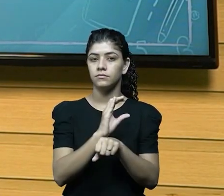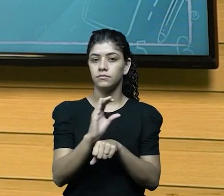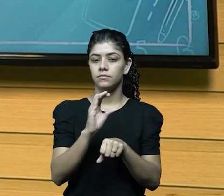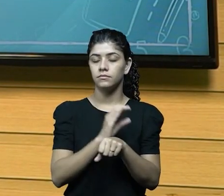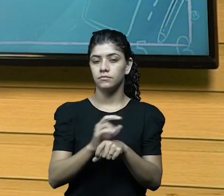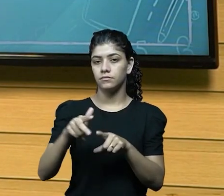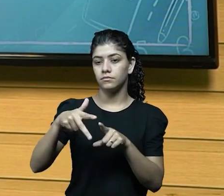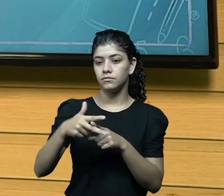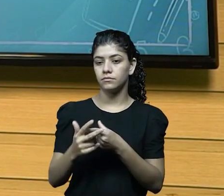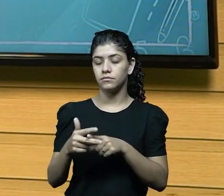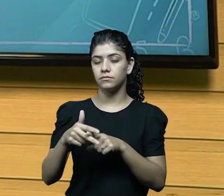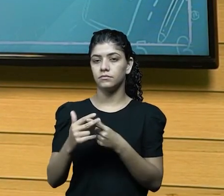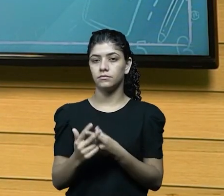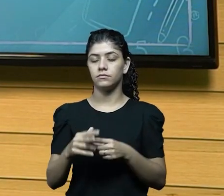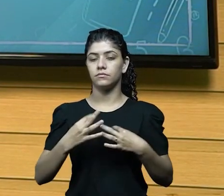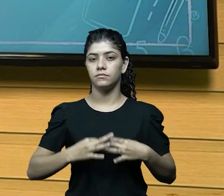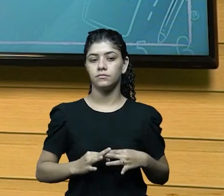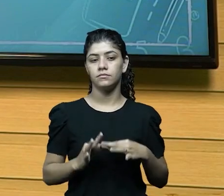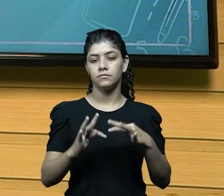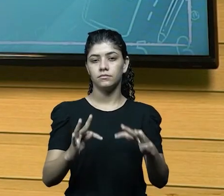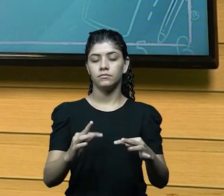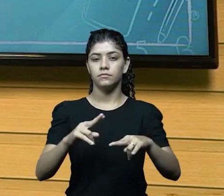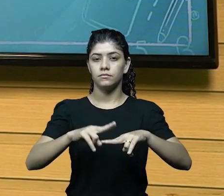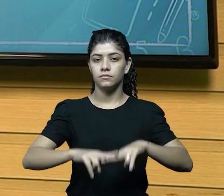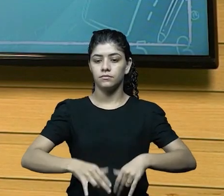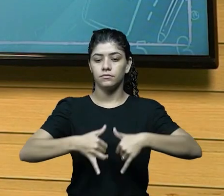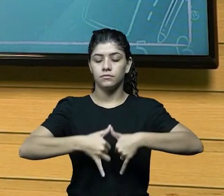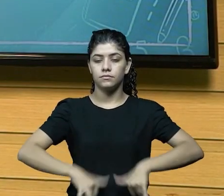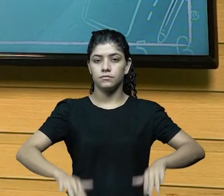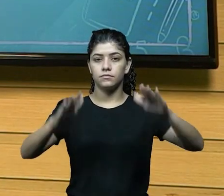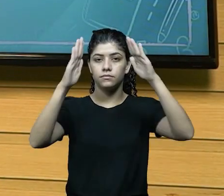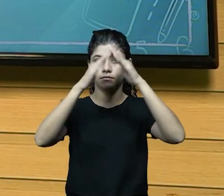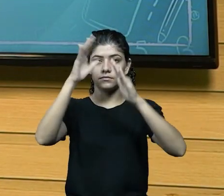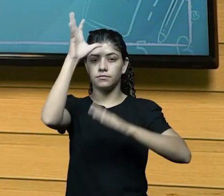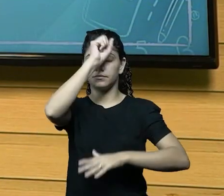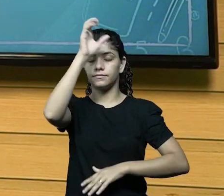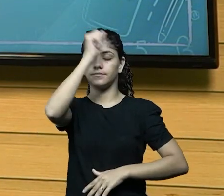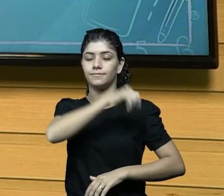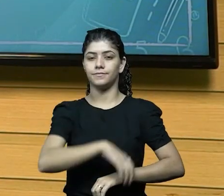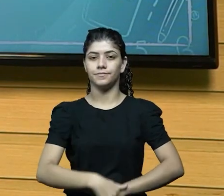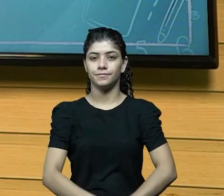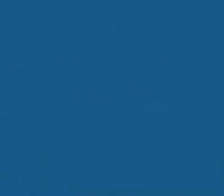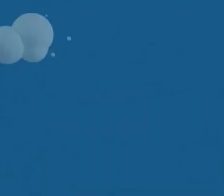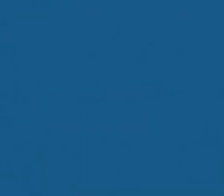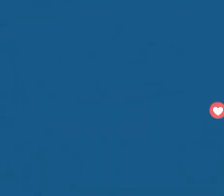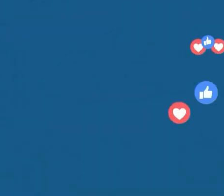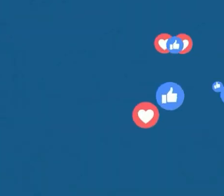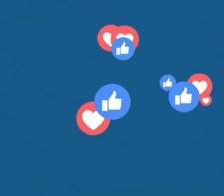curso de técnica em eletrotécnica. #Fique em casa aprendendo.